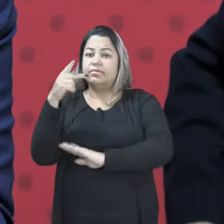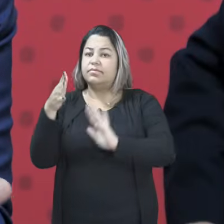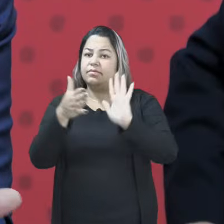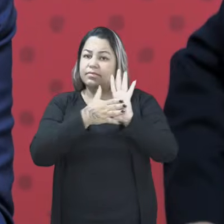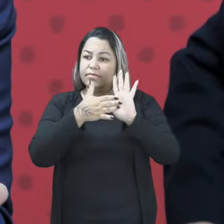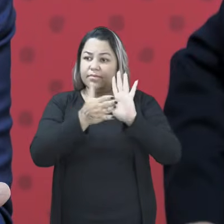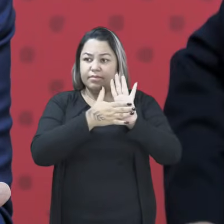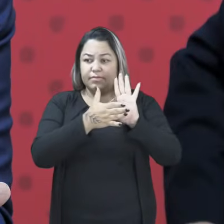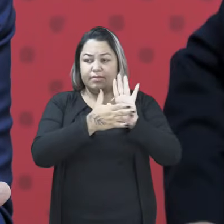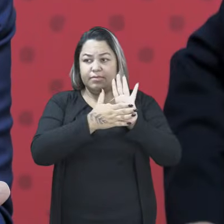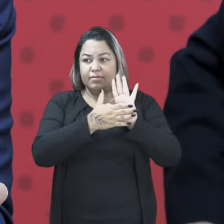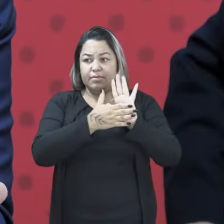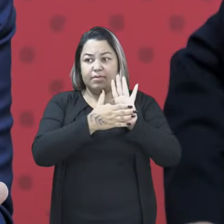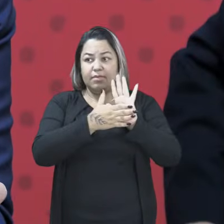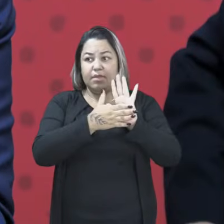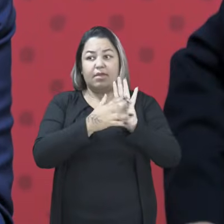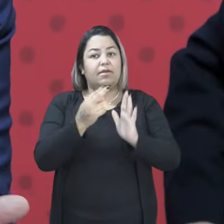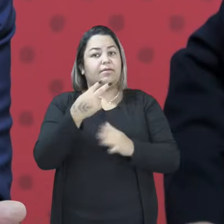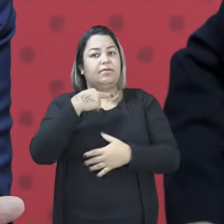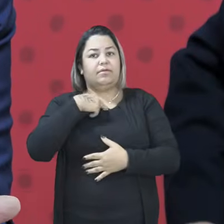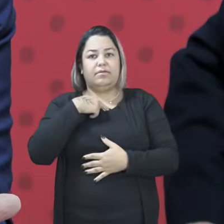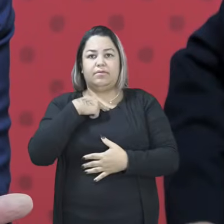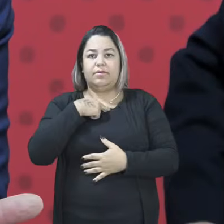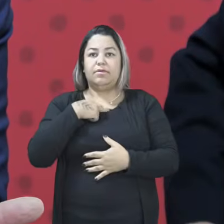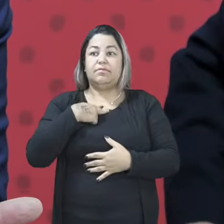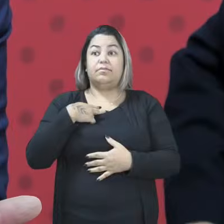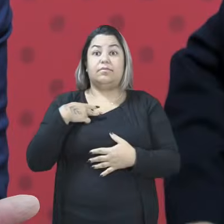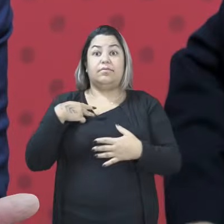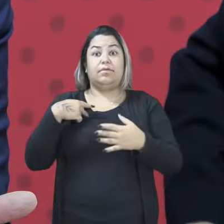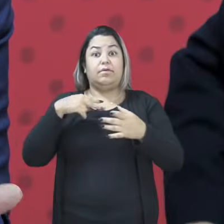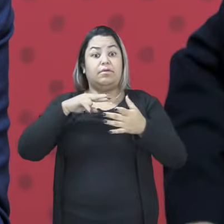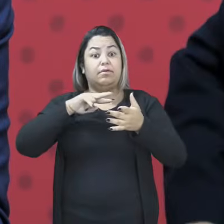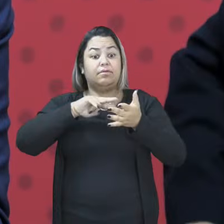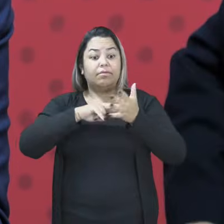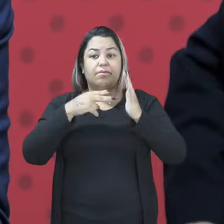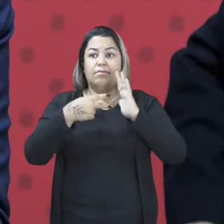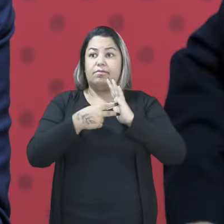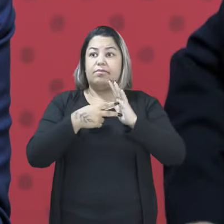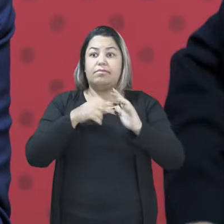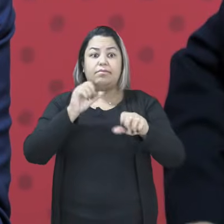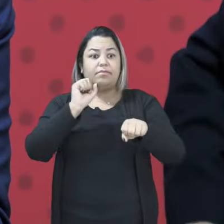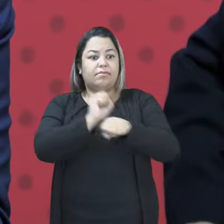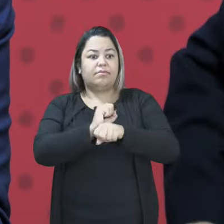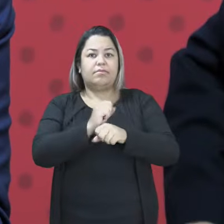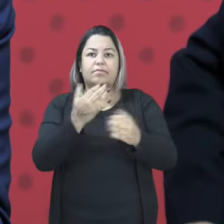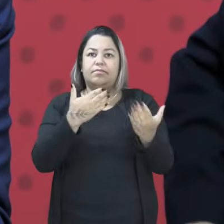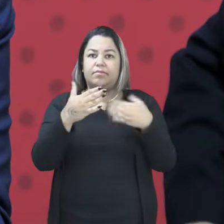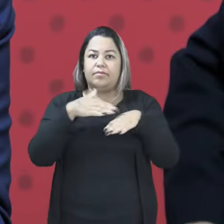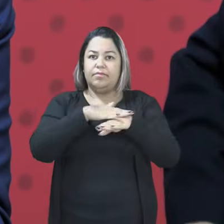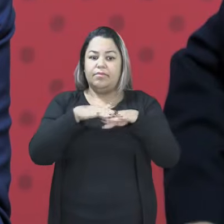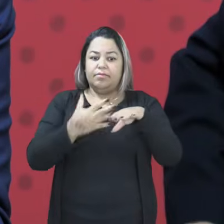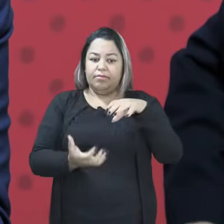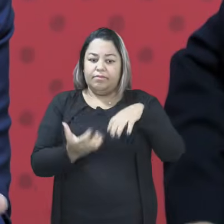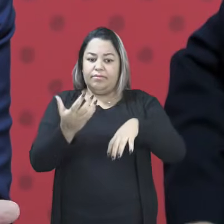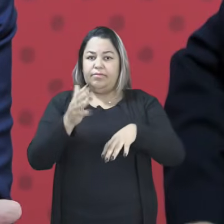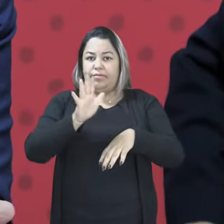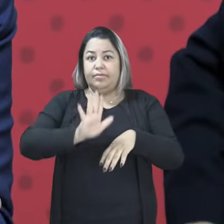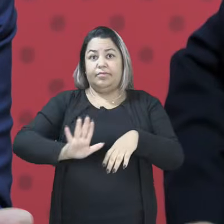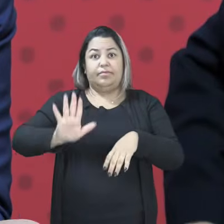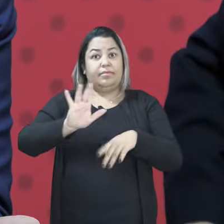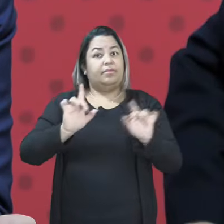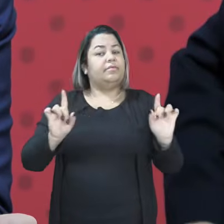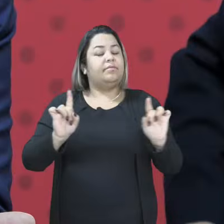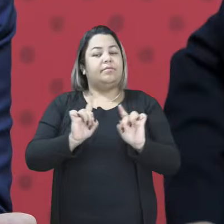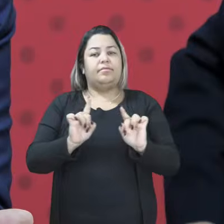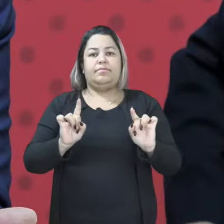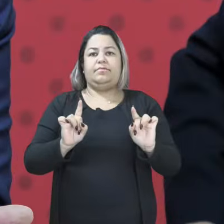pode significar interrupção do diálogo no Congresso Nacional, não pode significar